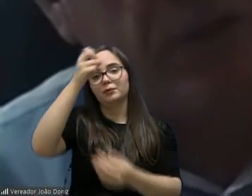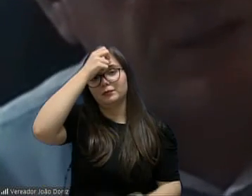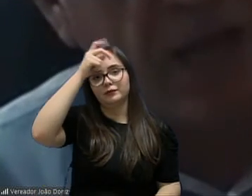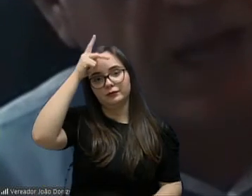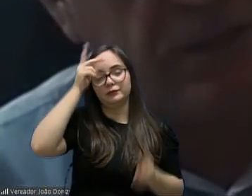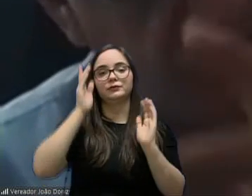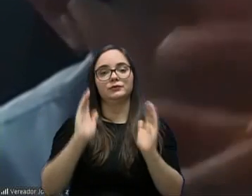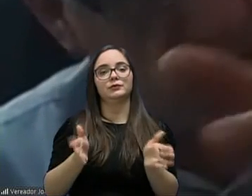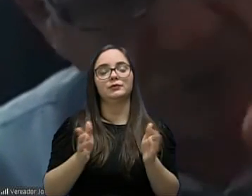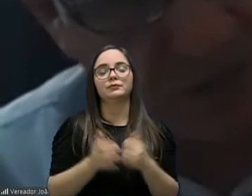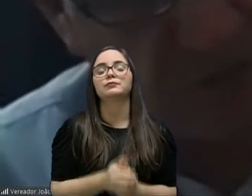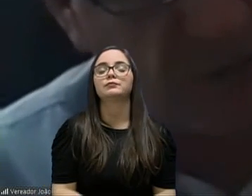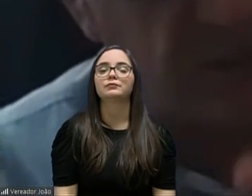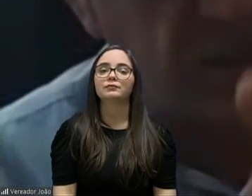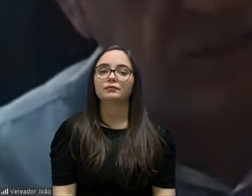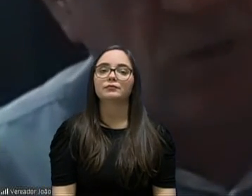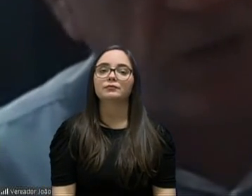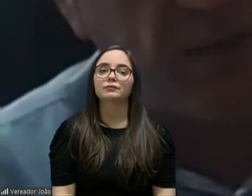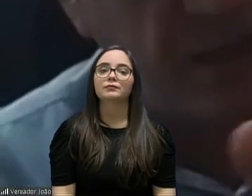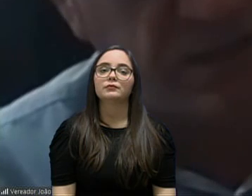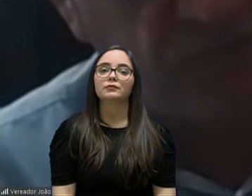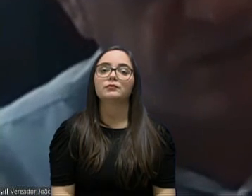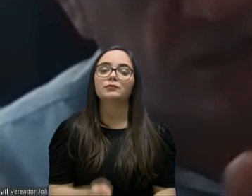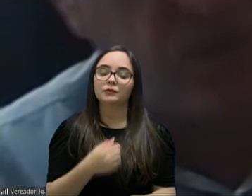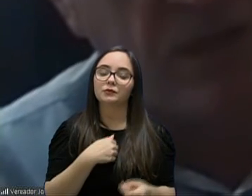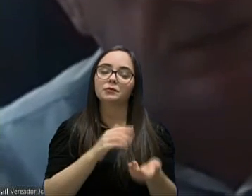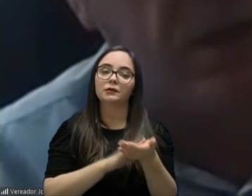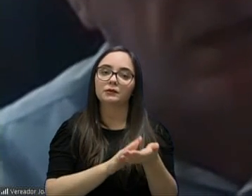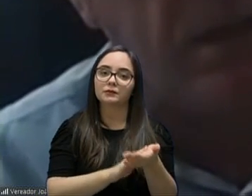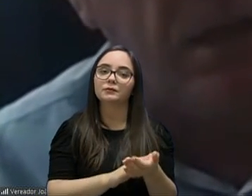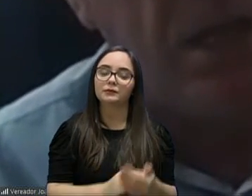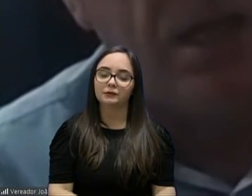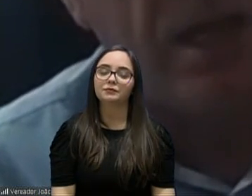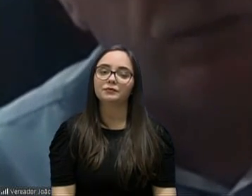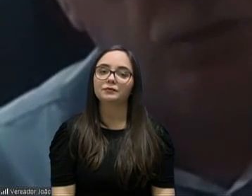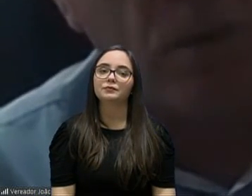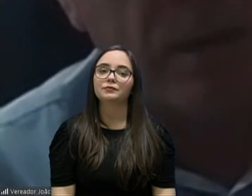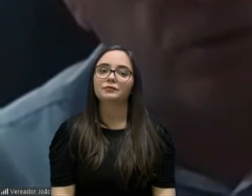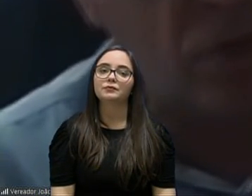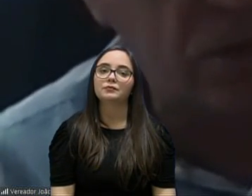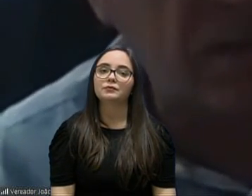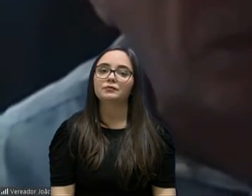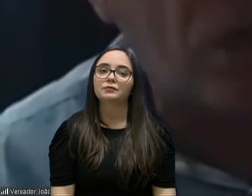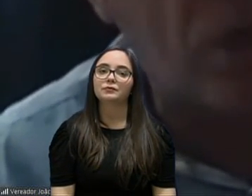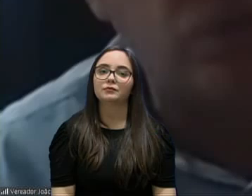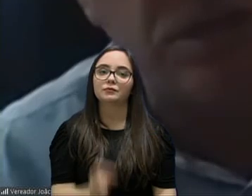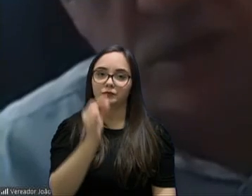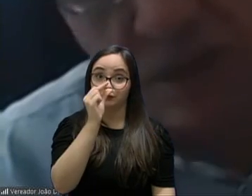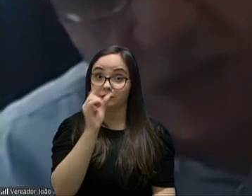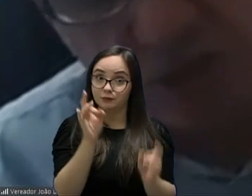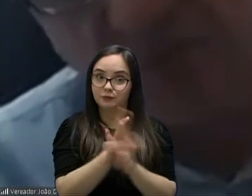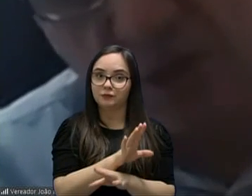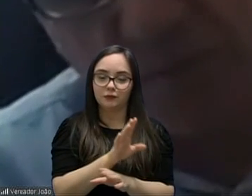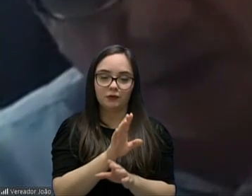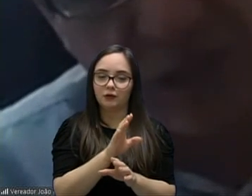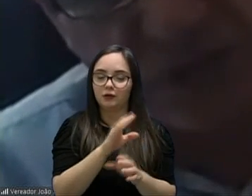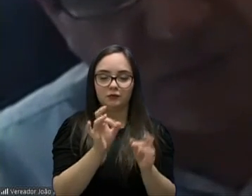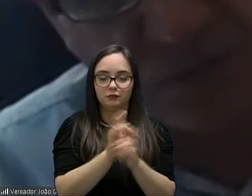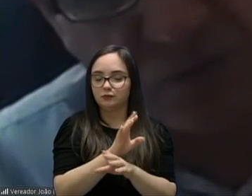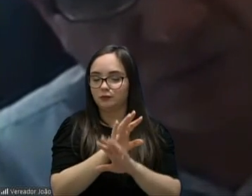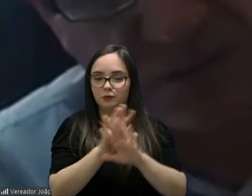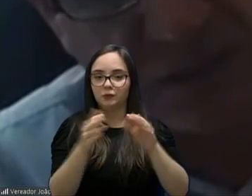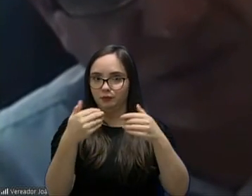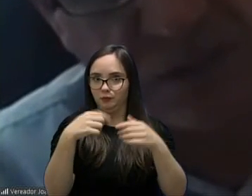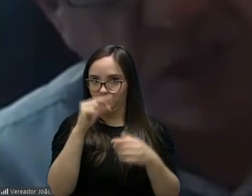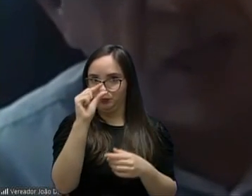porque, na verdade, sei, Martinez, dou parabéns a você com relação a isso. Só terminar meu raciocínio, que daí eu já viro a página,